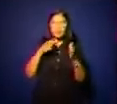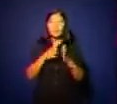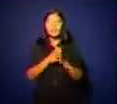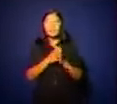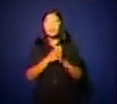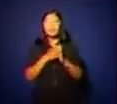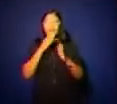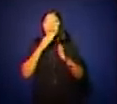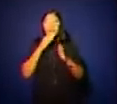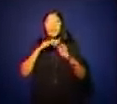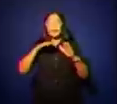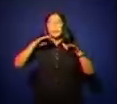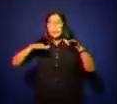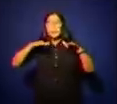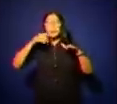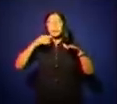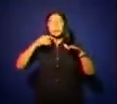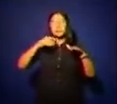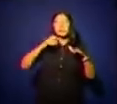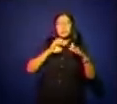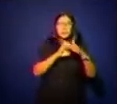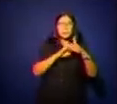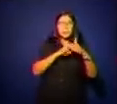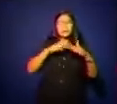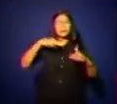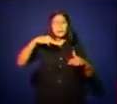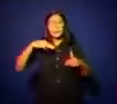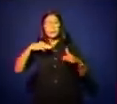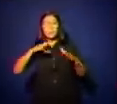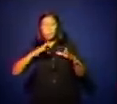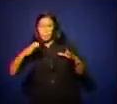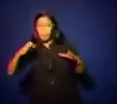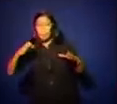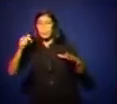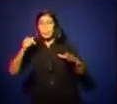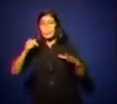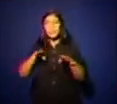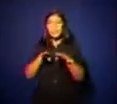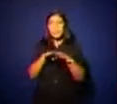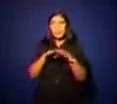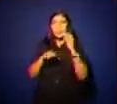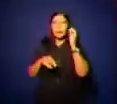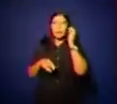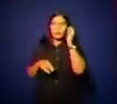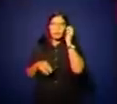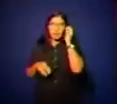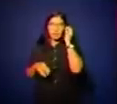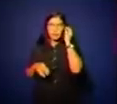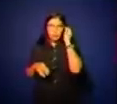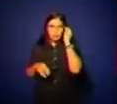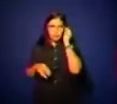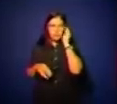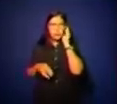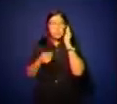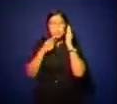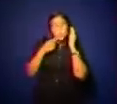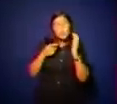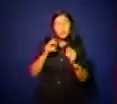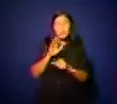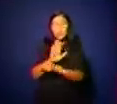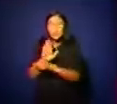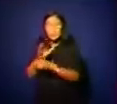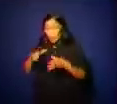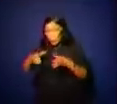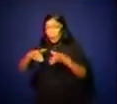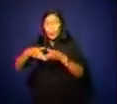para dedicar pequenas e médias empresas então a gente fez um esforço enorme para melhorar a micro para melhorar a cooperativismo para melhorar pequenas e médias